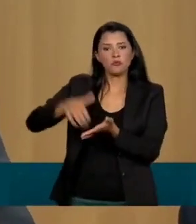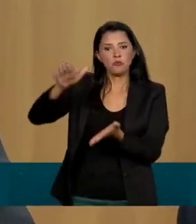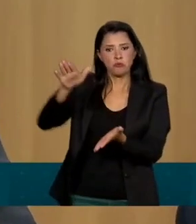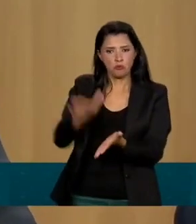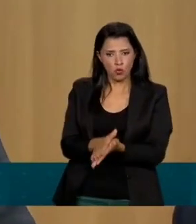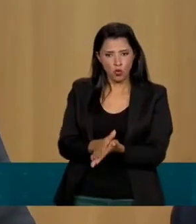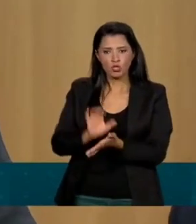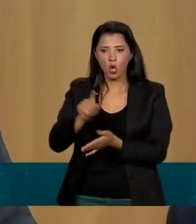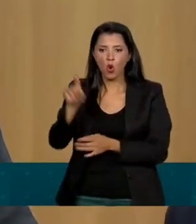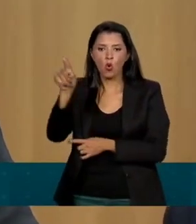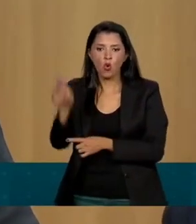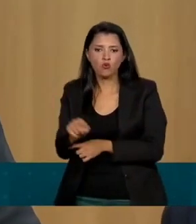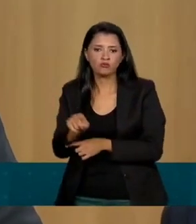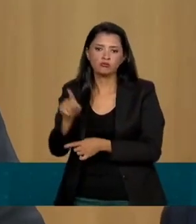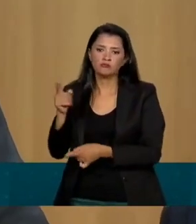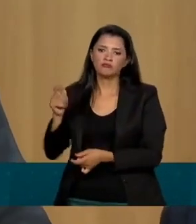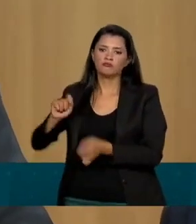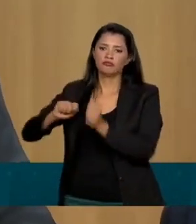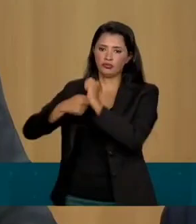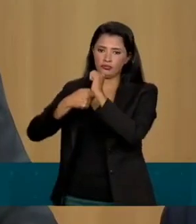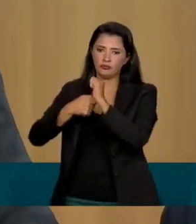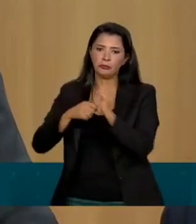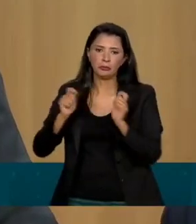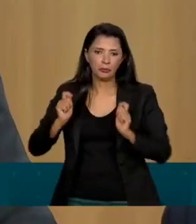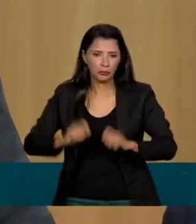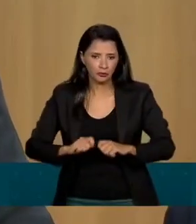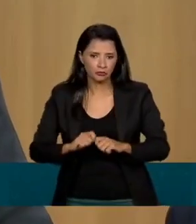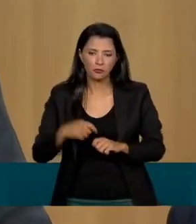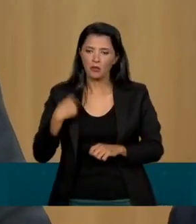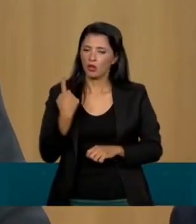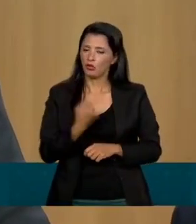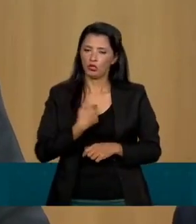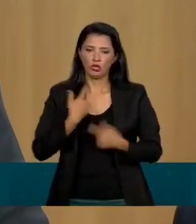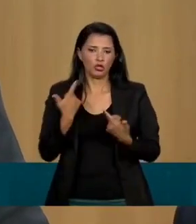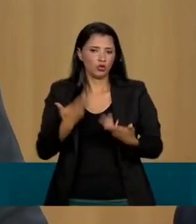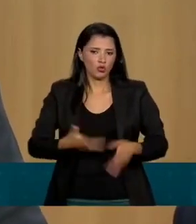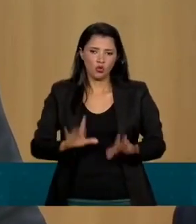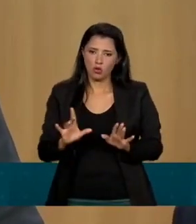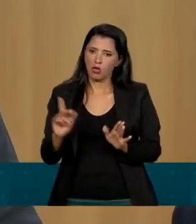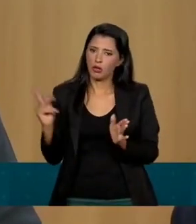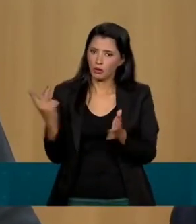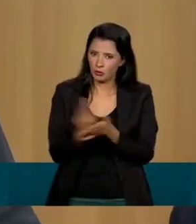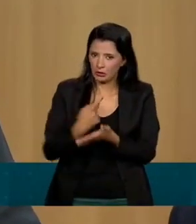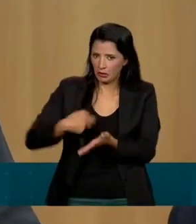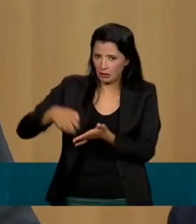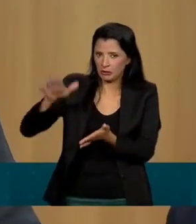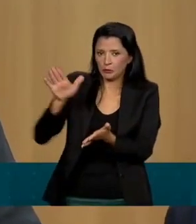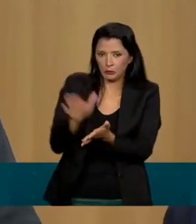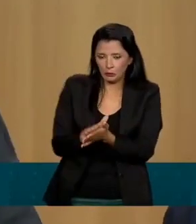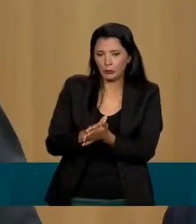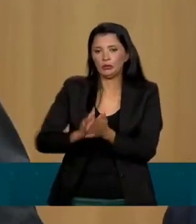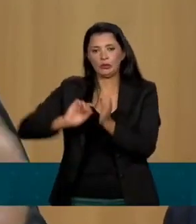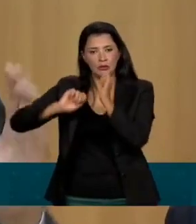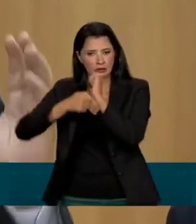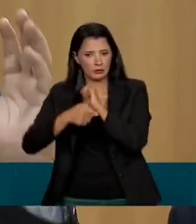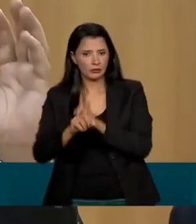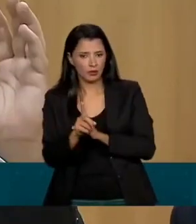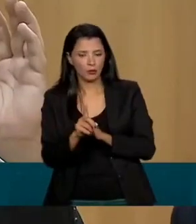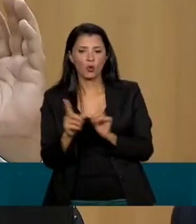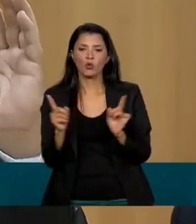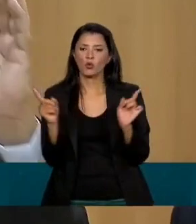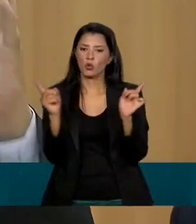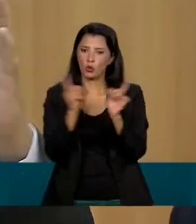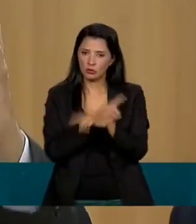suspensão da atividade. Nós não desejamos, obviamente, que isto aconteça. Pelo contrário, com